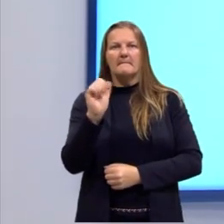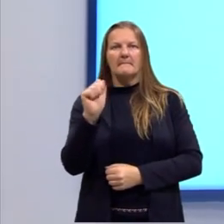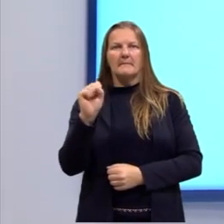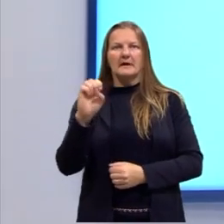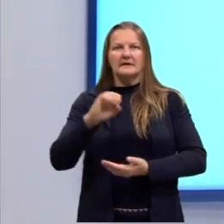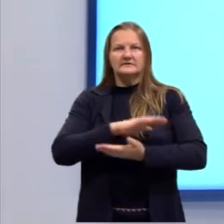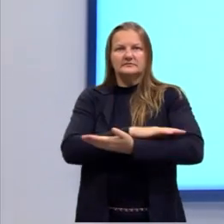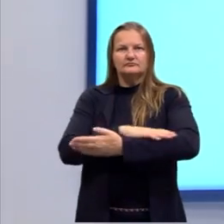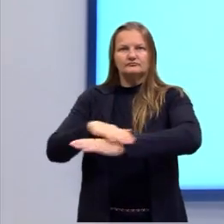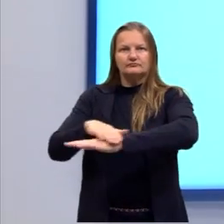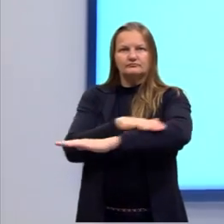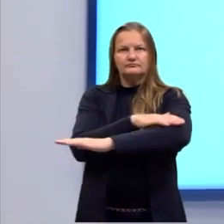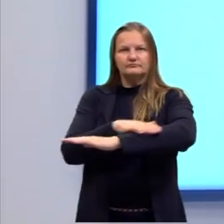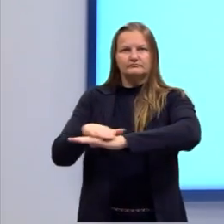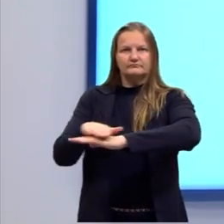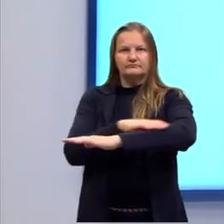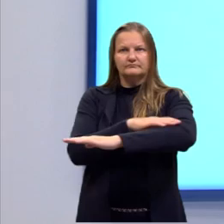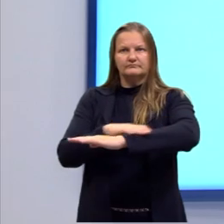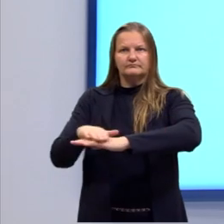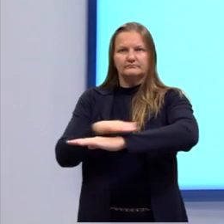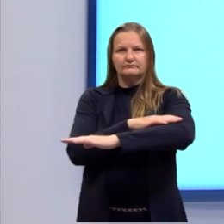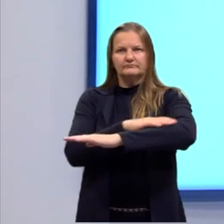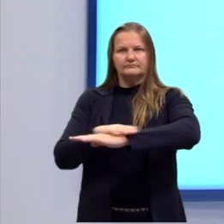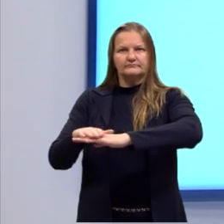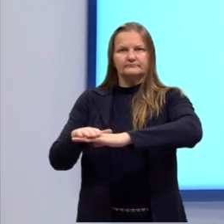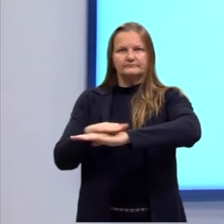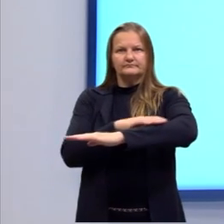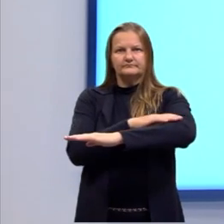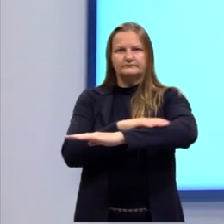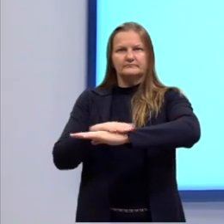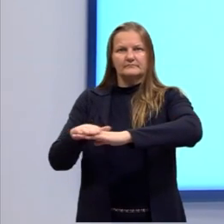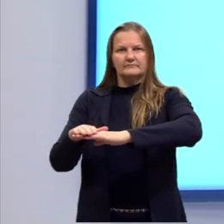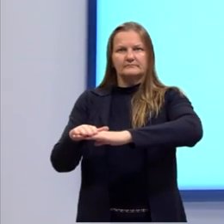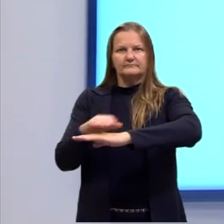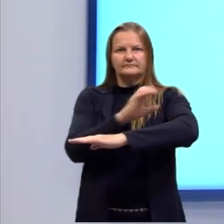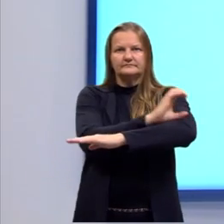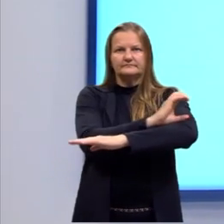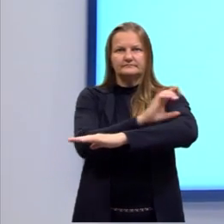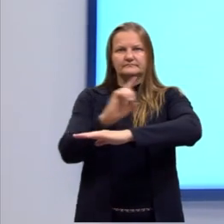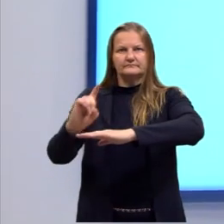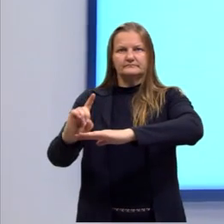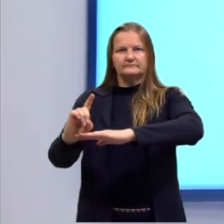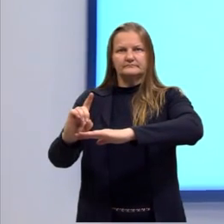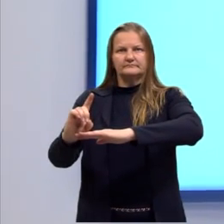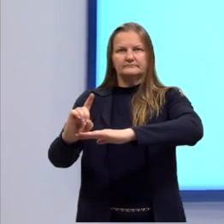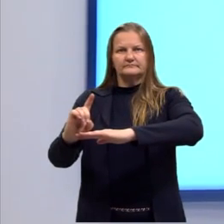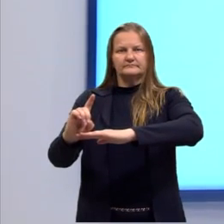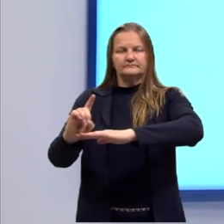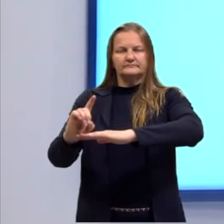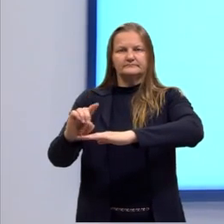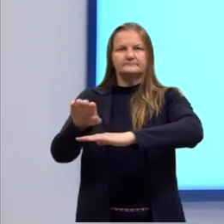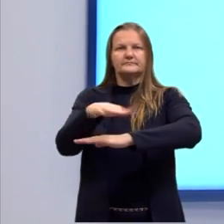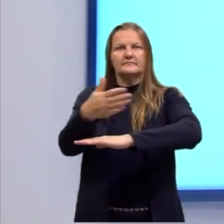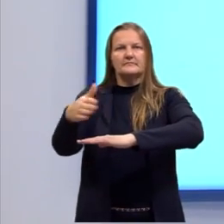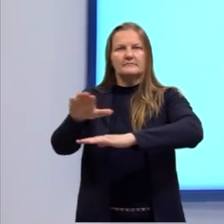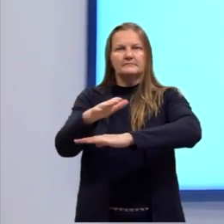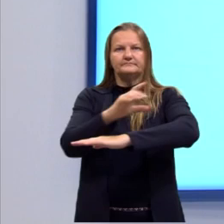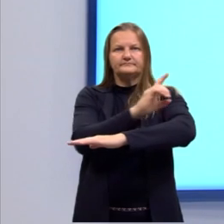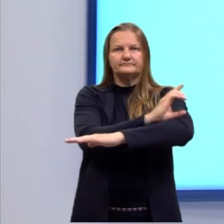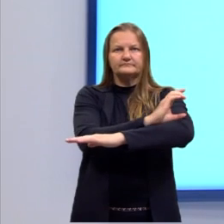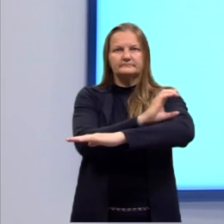nossa base nesse caso a base pode ser considerada os segmentos e de tá depende então